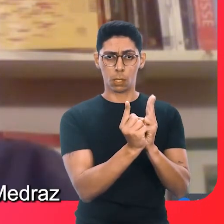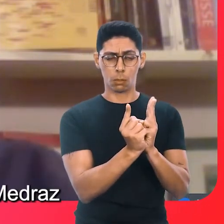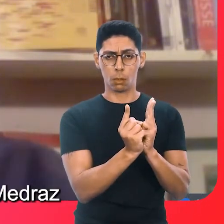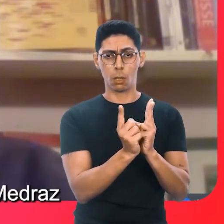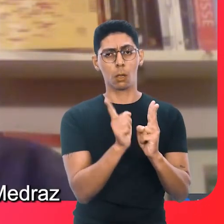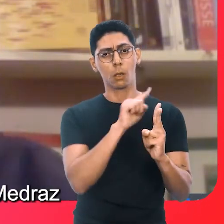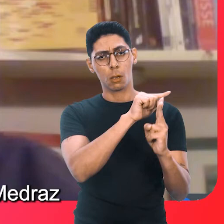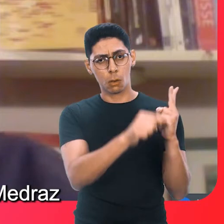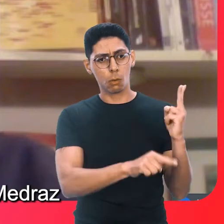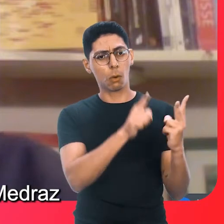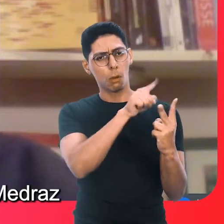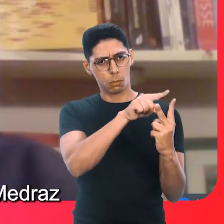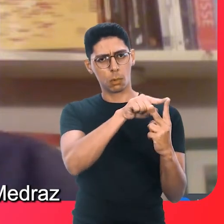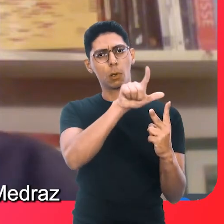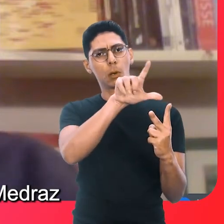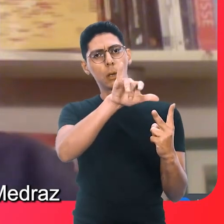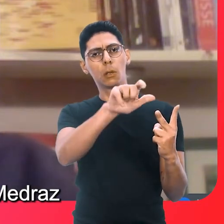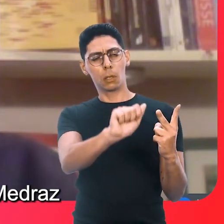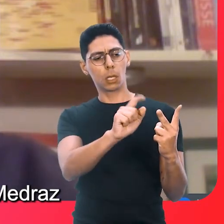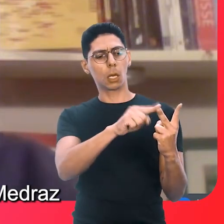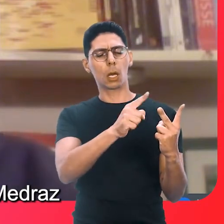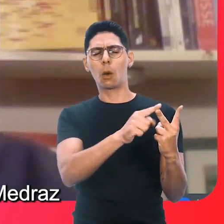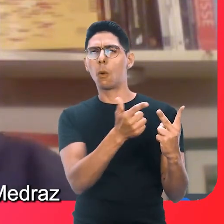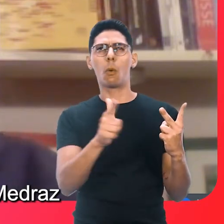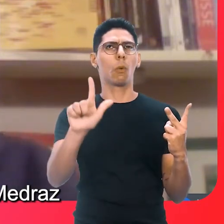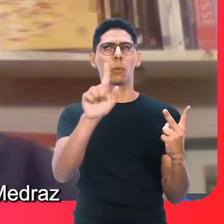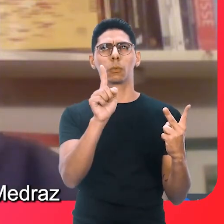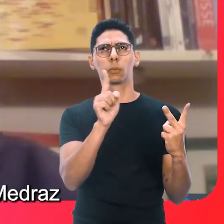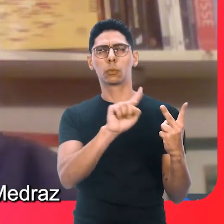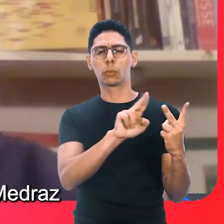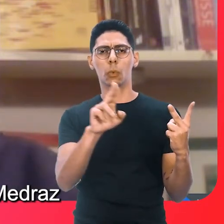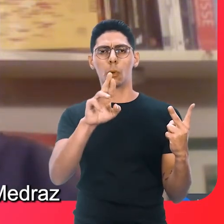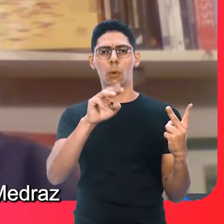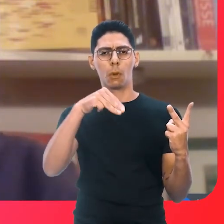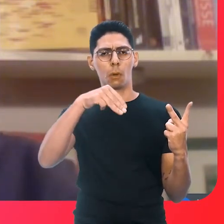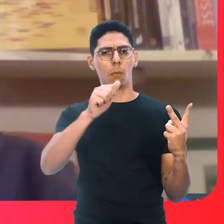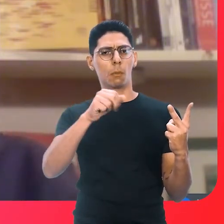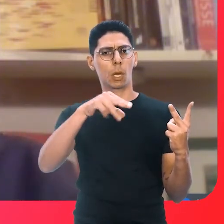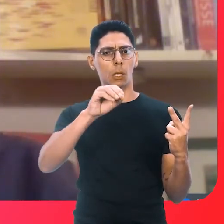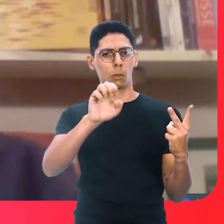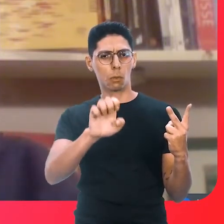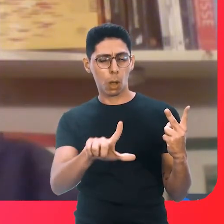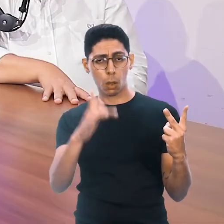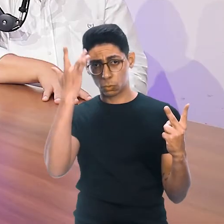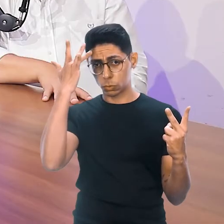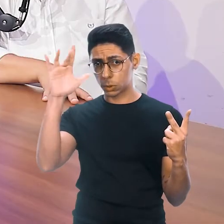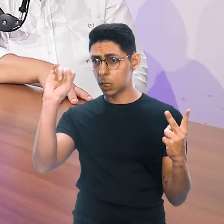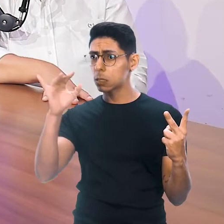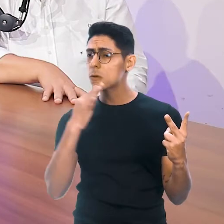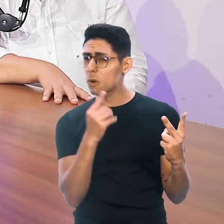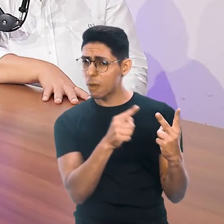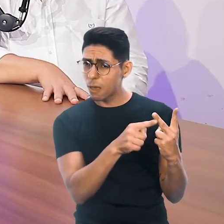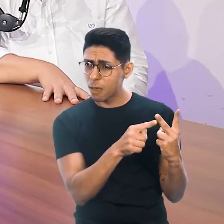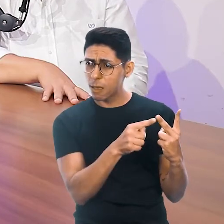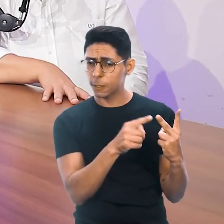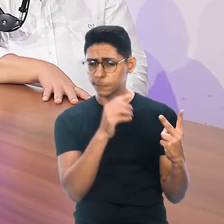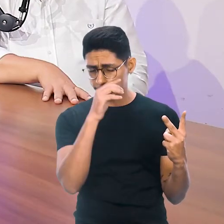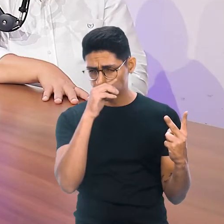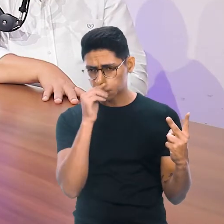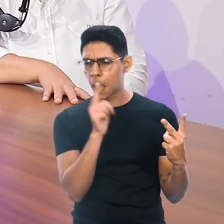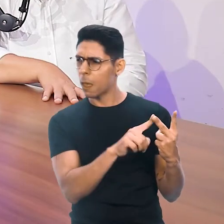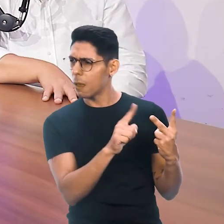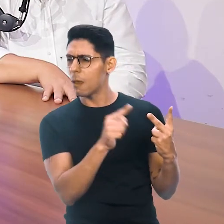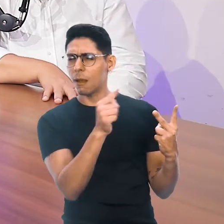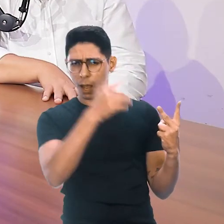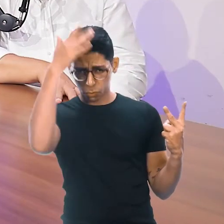há pouco, que foi a Lia Crespo, e outro foi o Manuel Negrais. Não sei se você conhece o Manuel Negrais. Manuel Negrais lá do